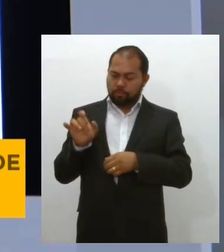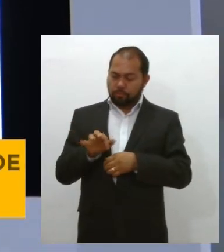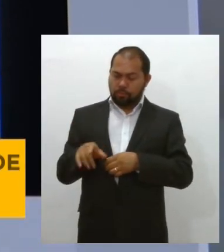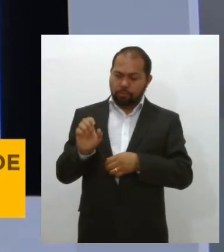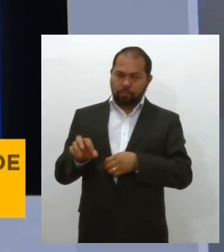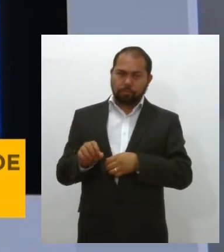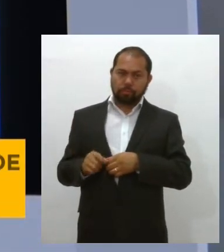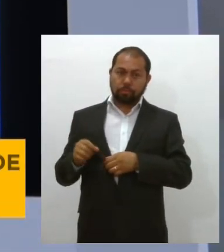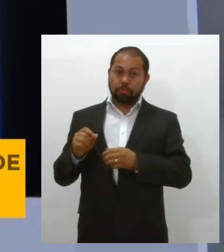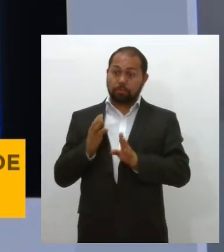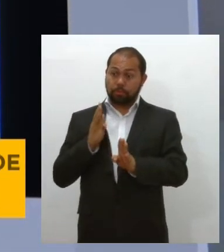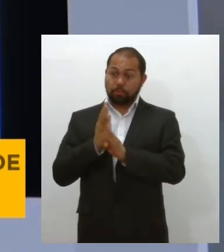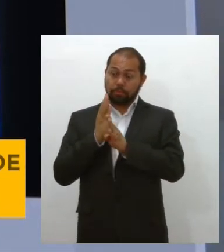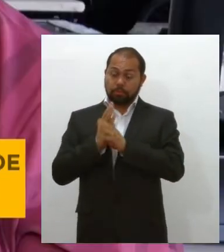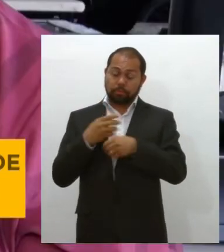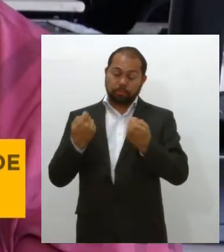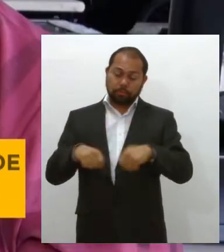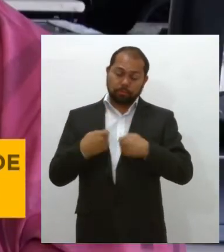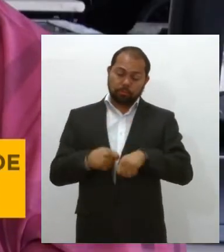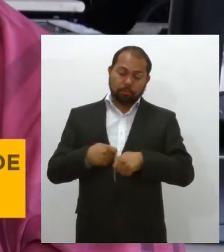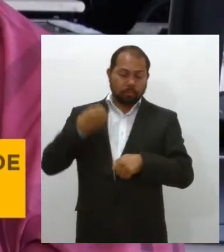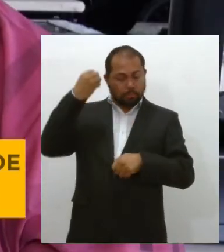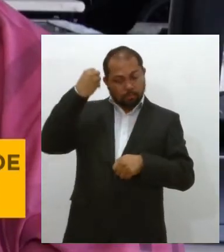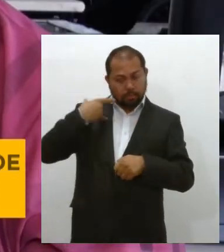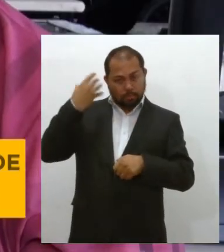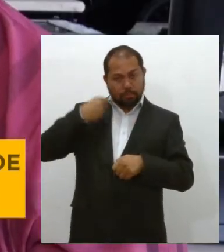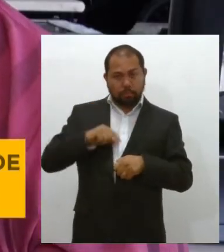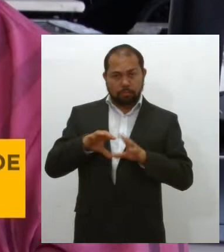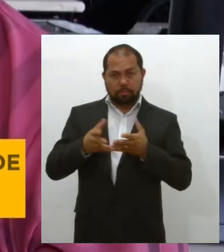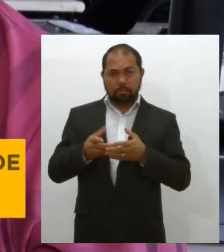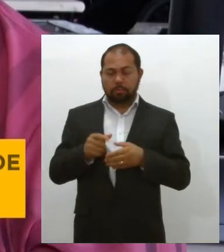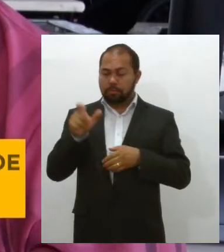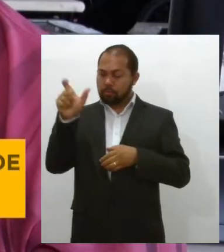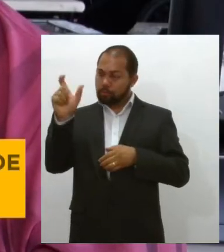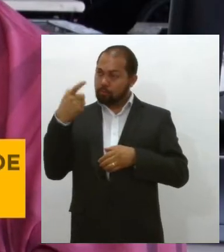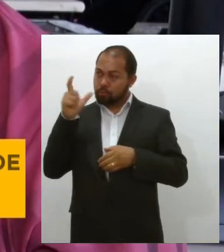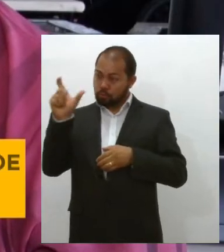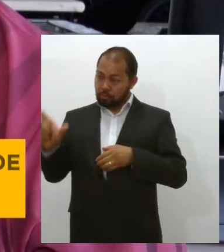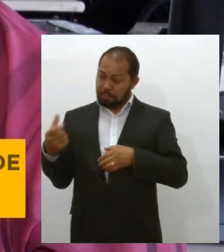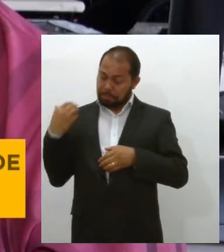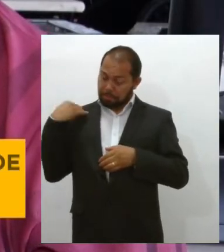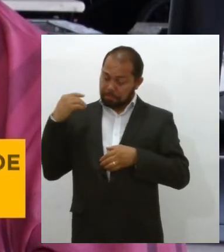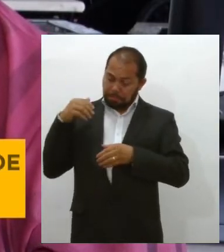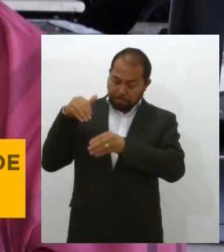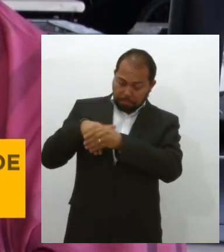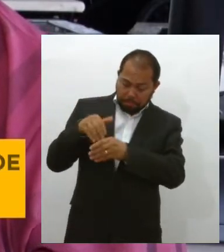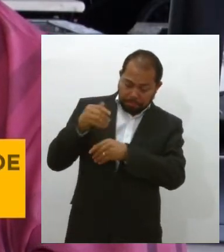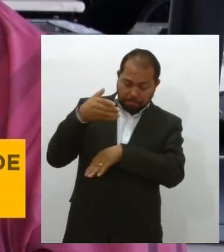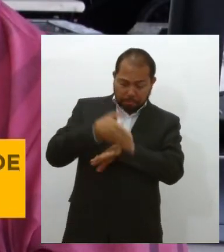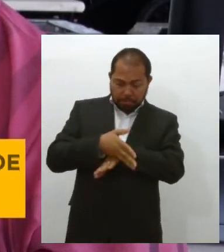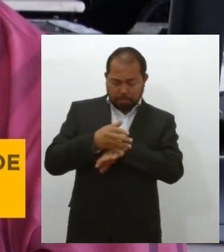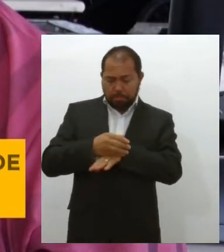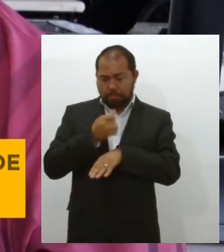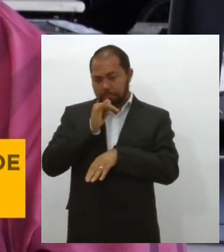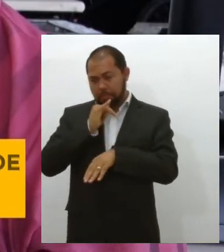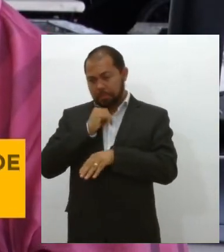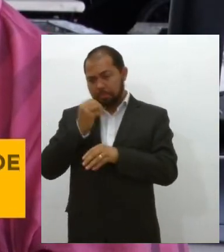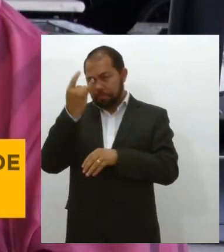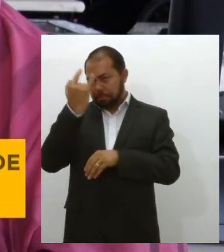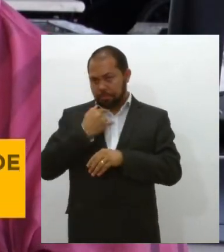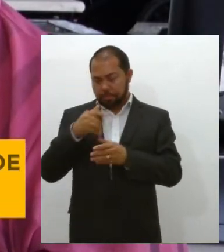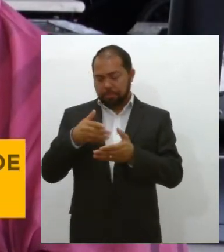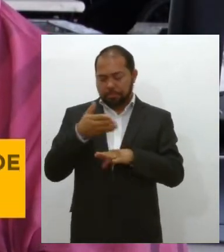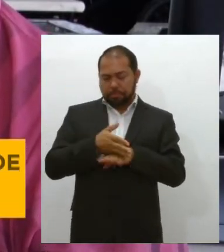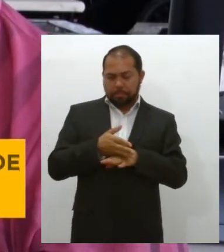a necessidade da audiodescrição. Quando um eleitor deficiente visual, por exemplo, ele se dirige a um cartório para